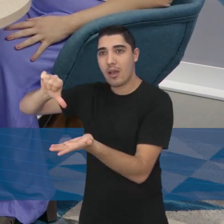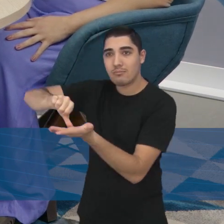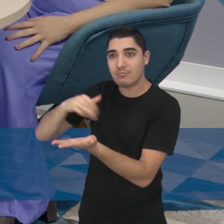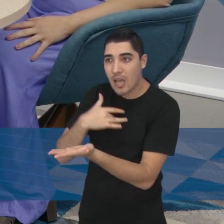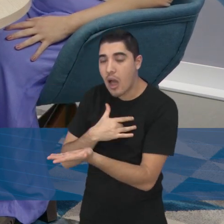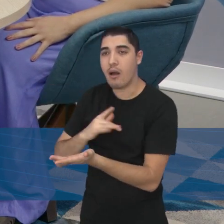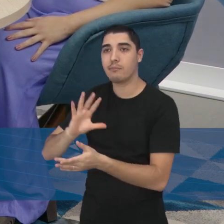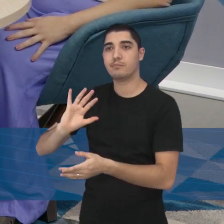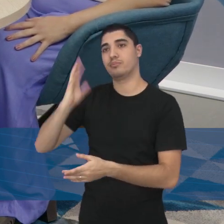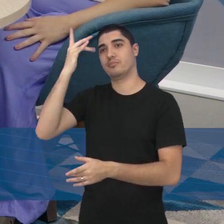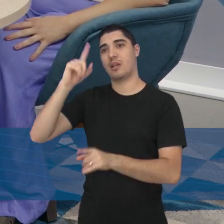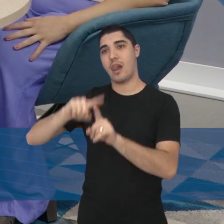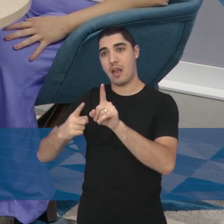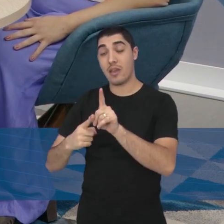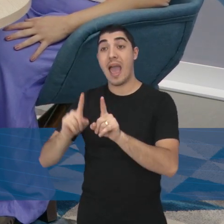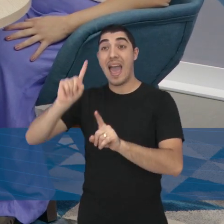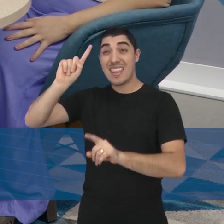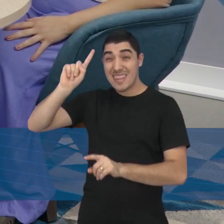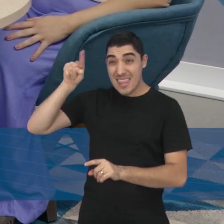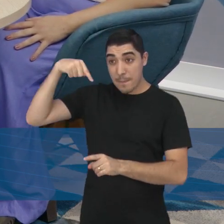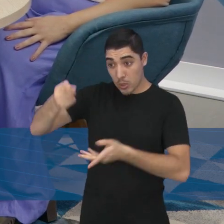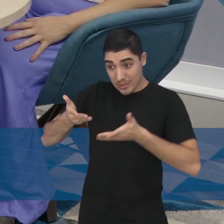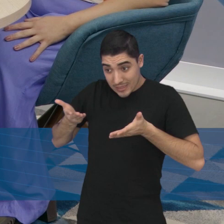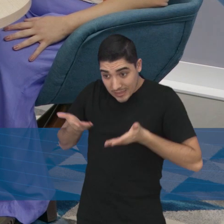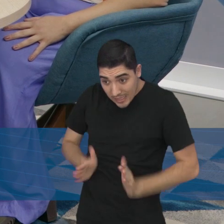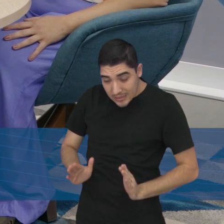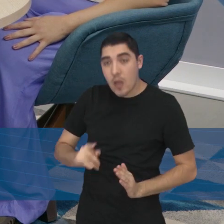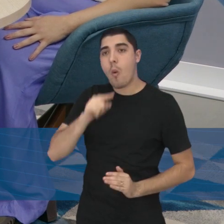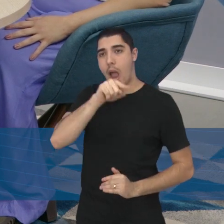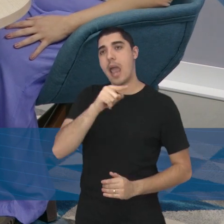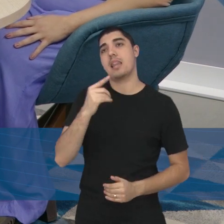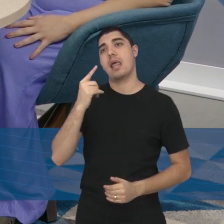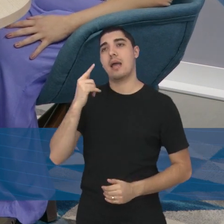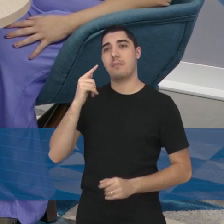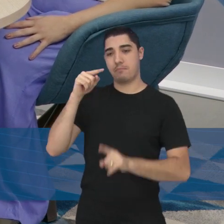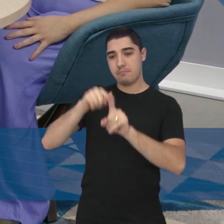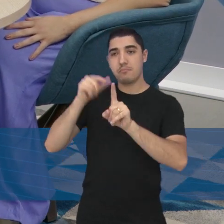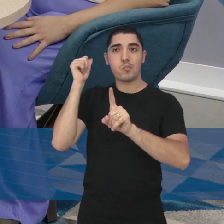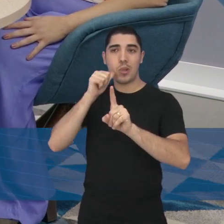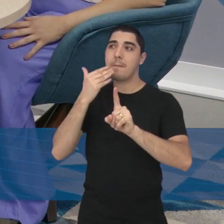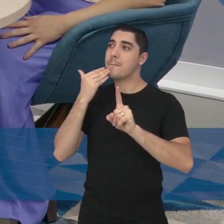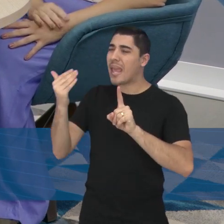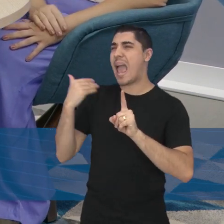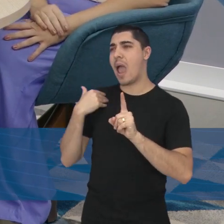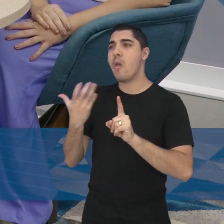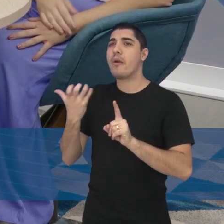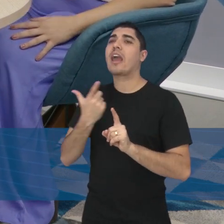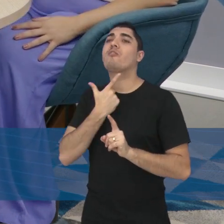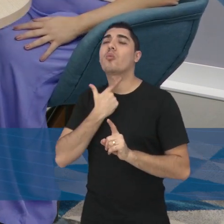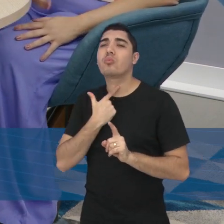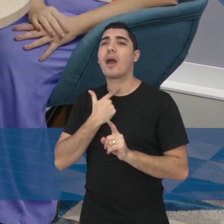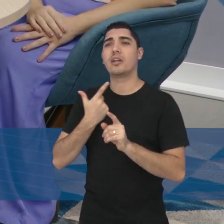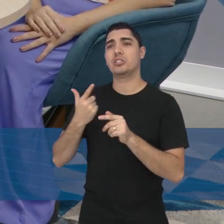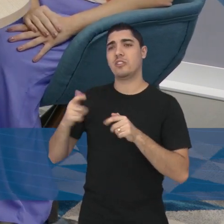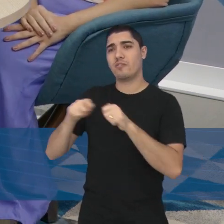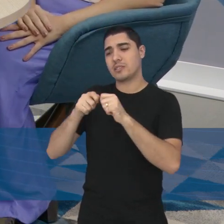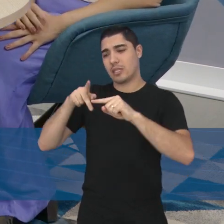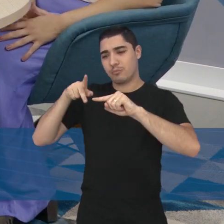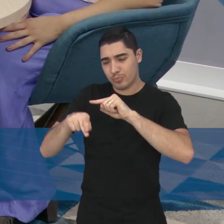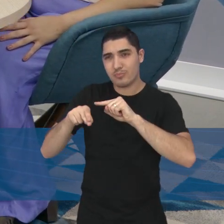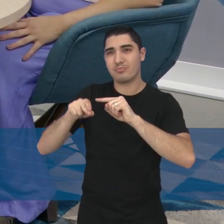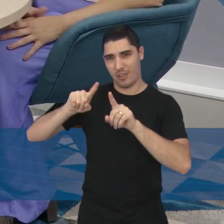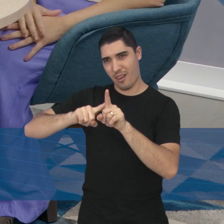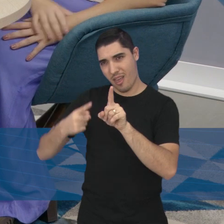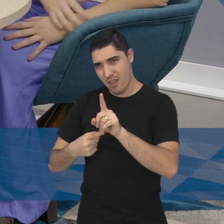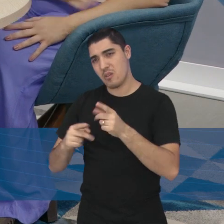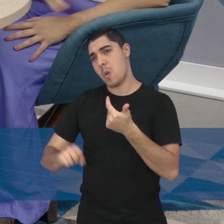faz o pré-natal e no pós-parto ela vai pensar em solicitar um DIU, em solicitar um método